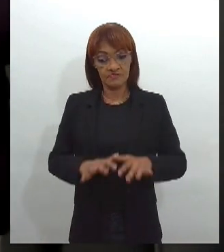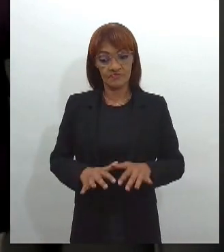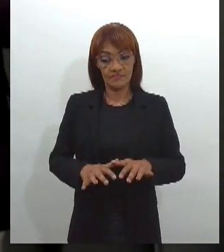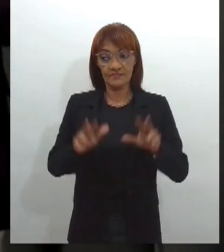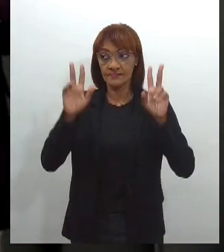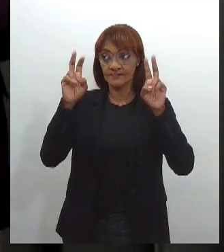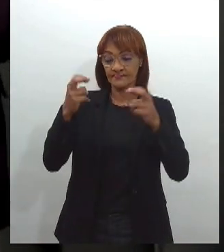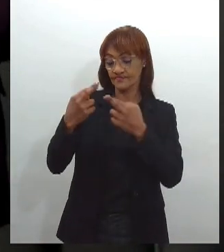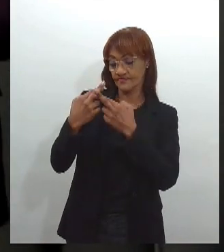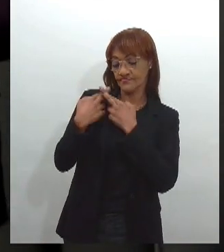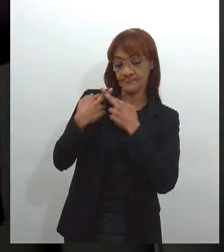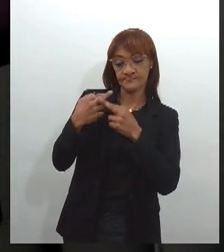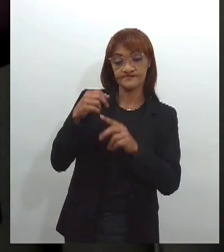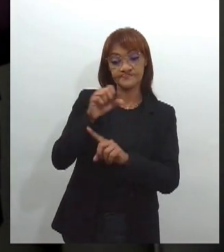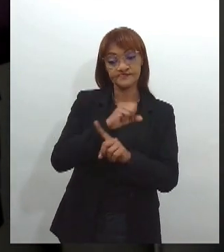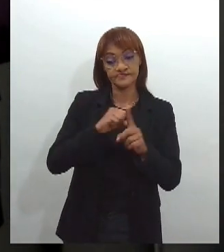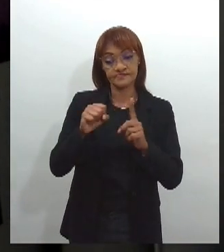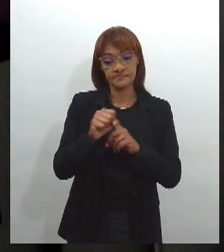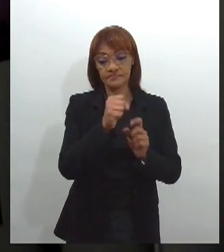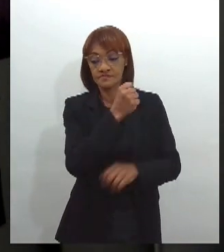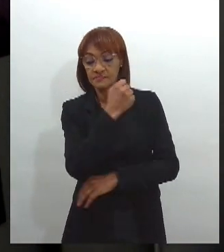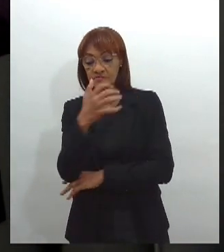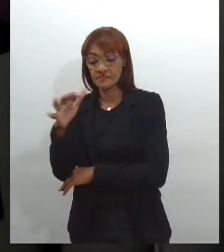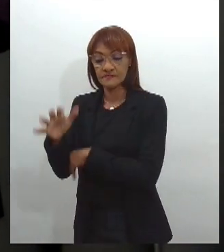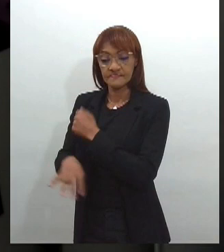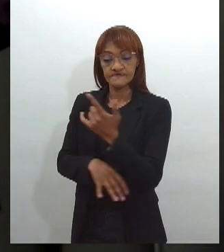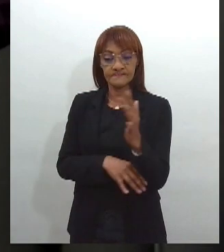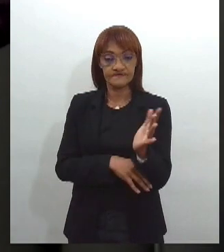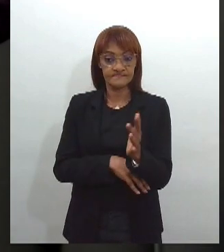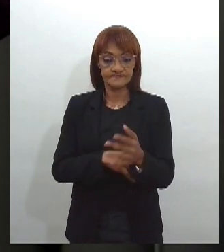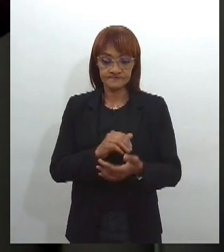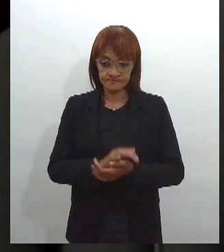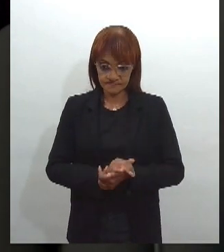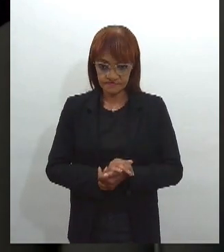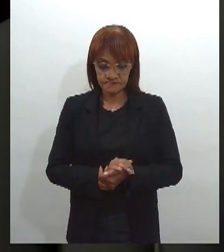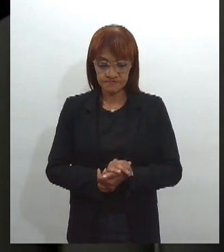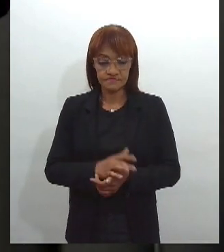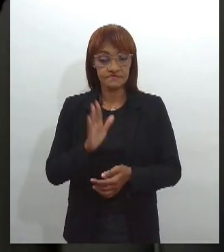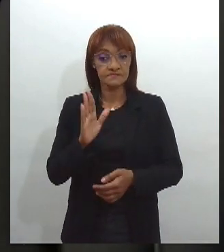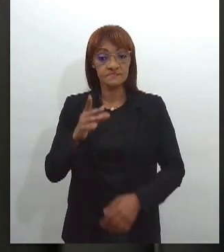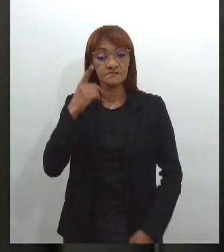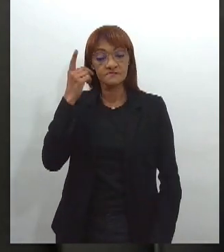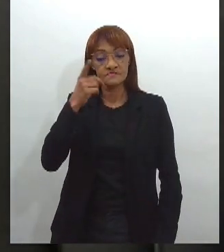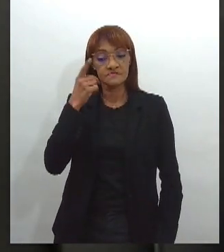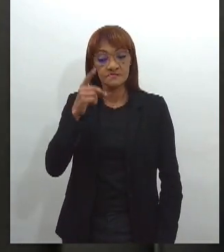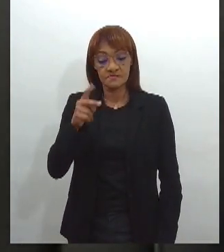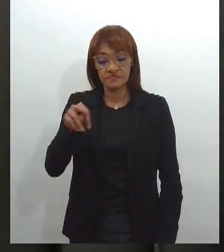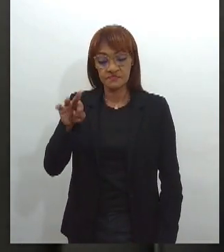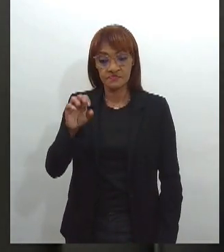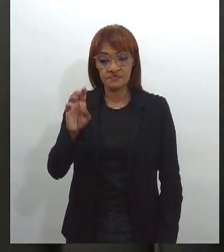social, ambiental e terceiro setor. Uma iniciativa do deputado Neto Batalha.